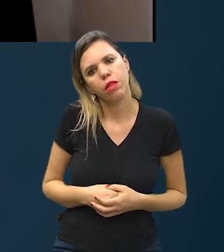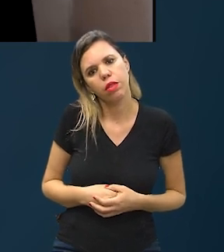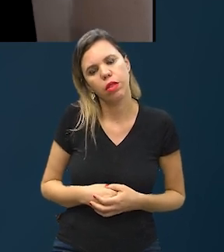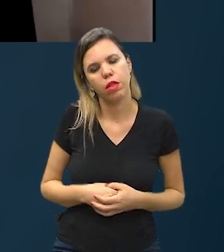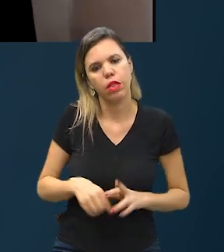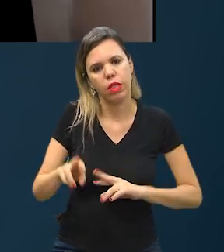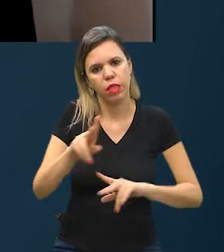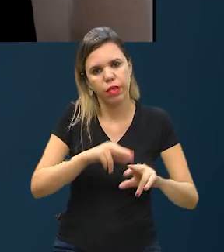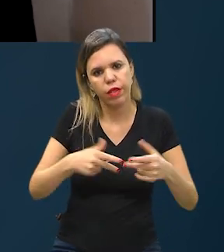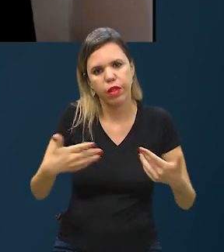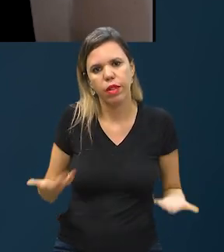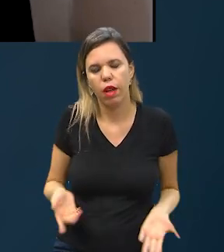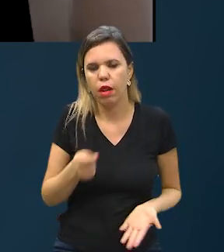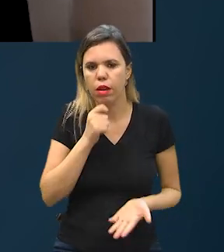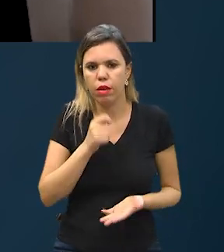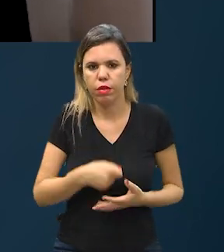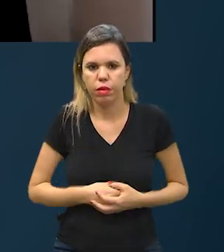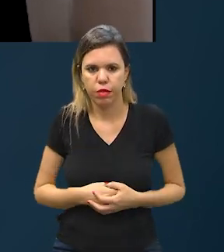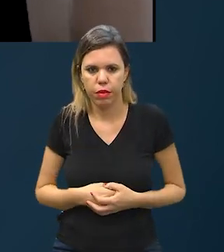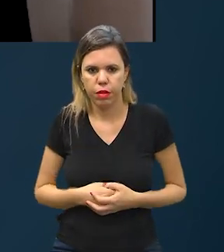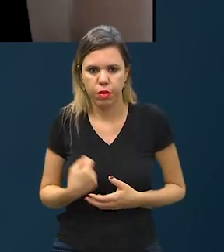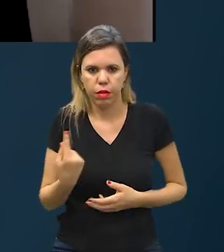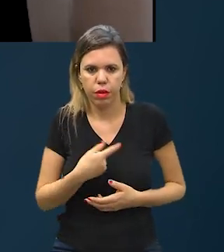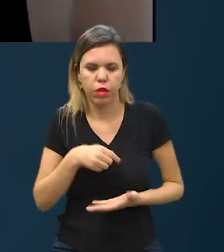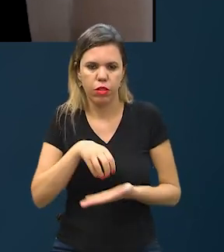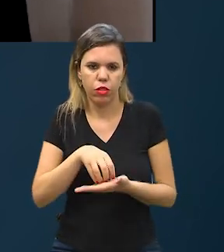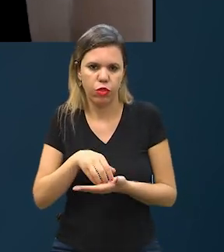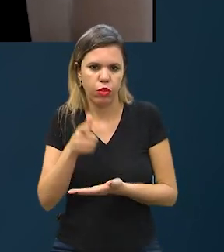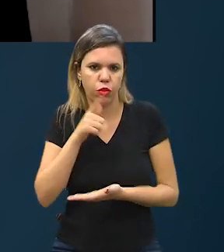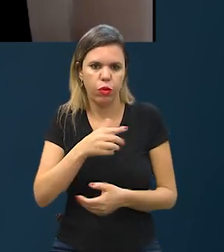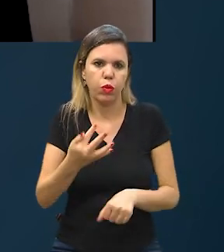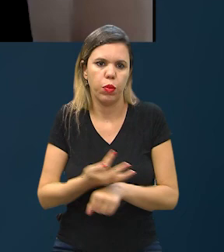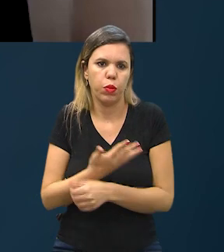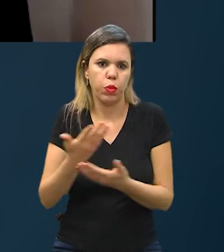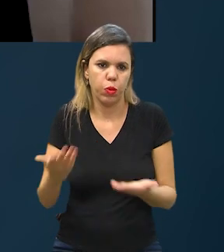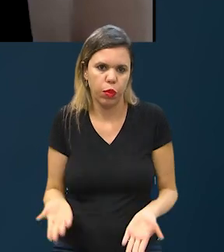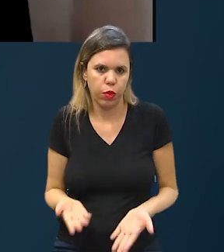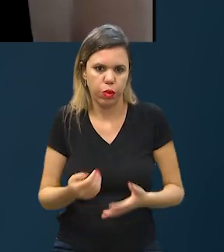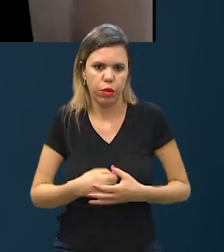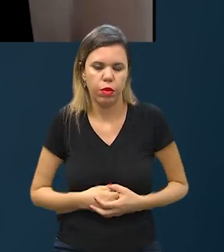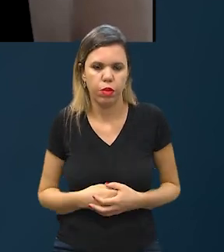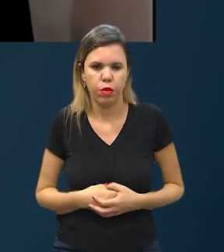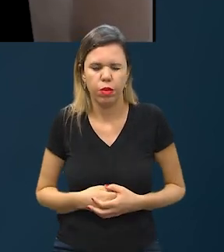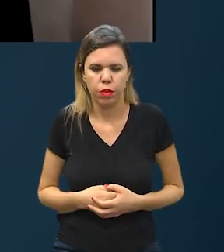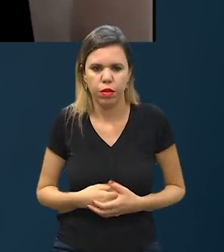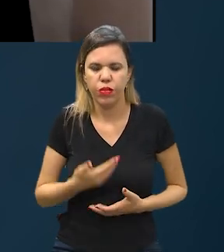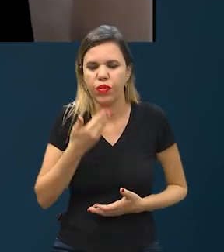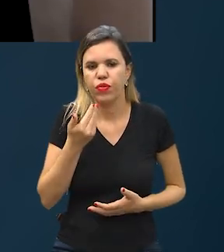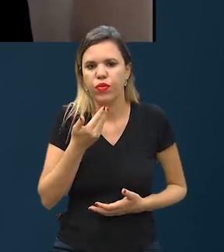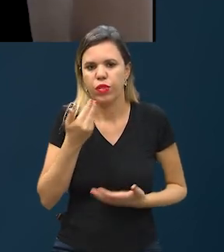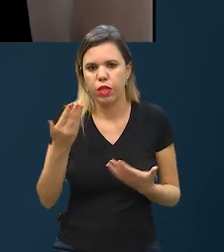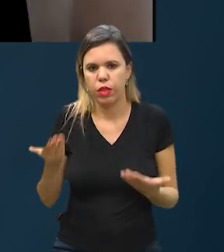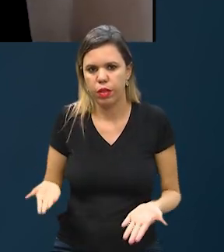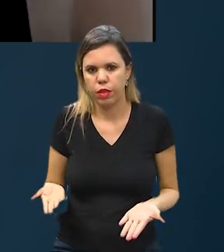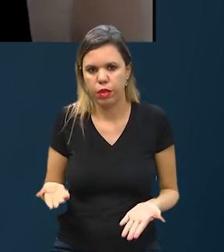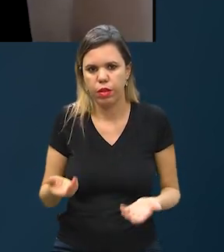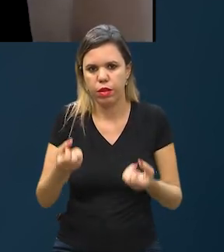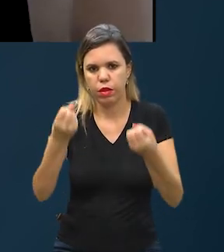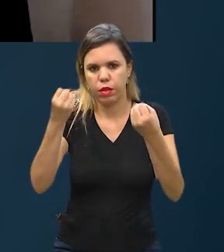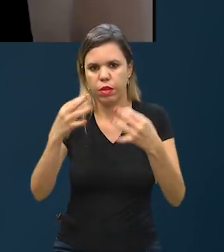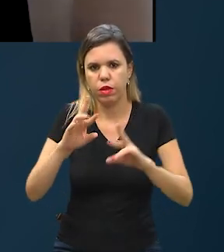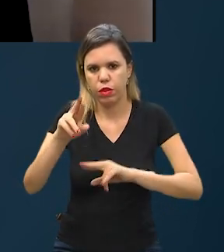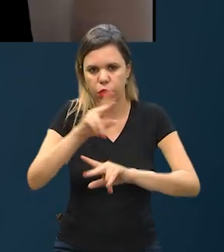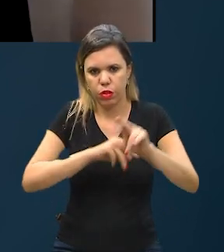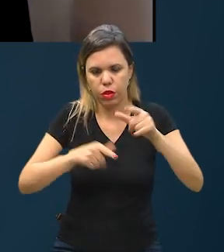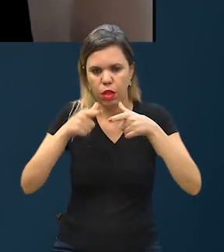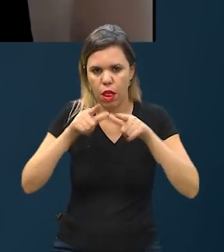mais diferenciais ainda que a agência carrega. E essa facilidade em falar com